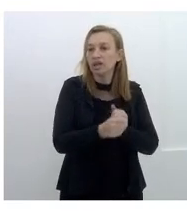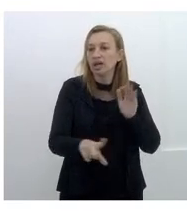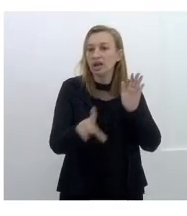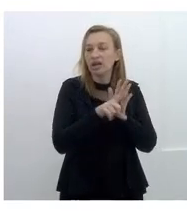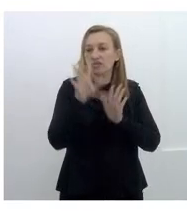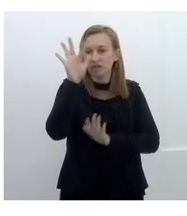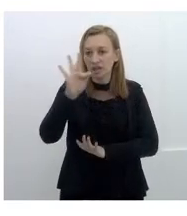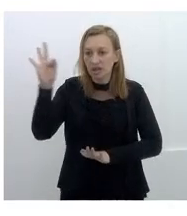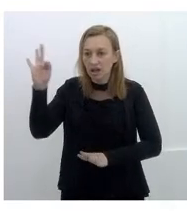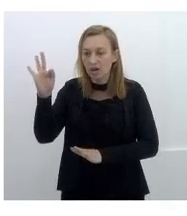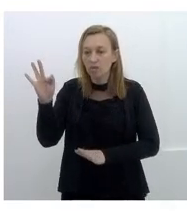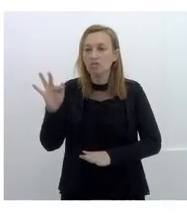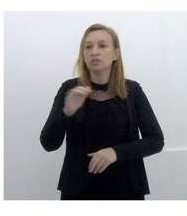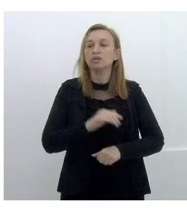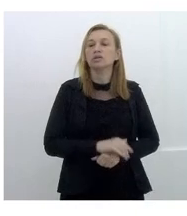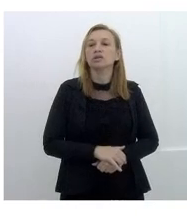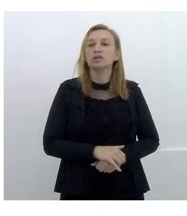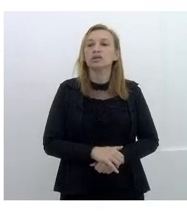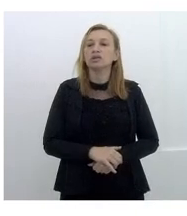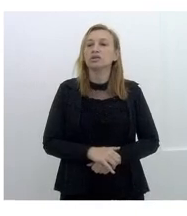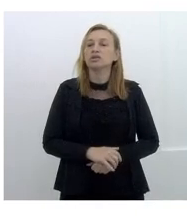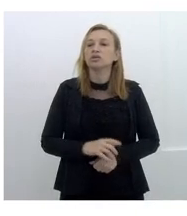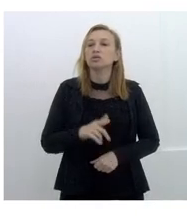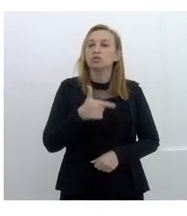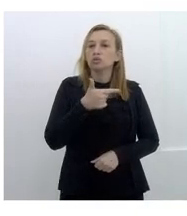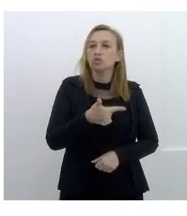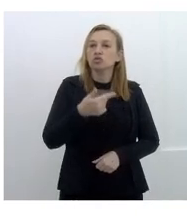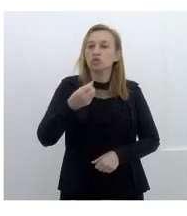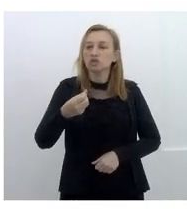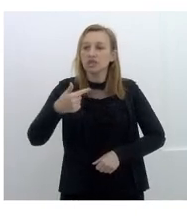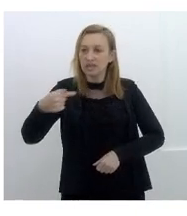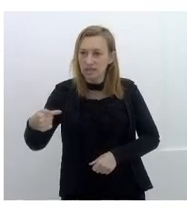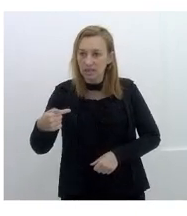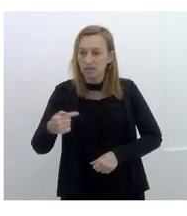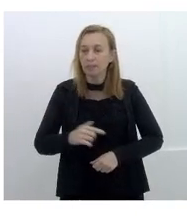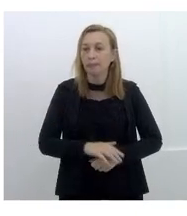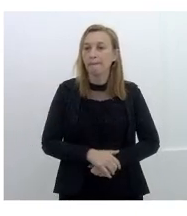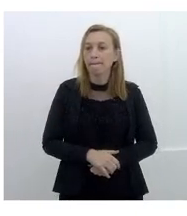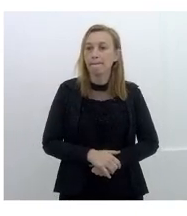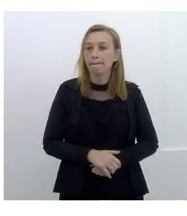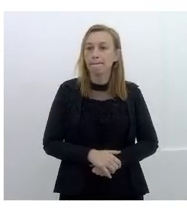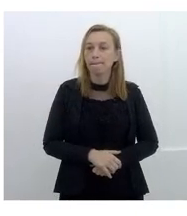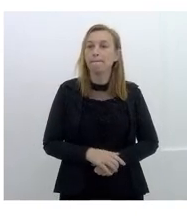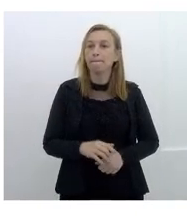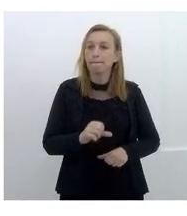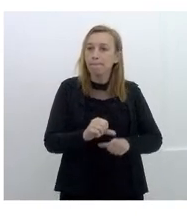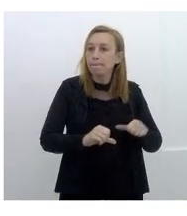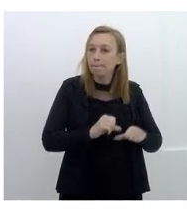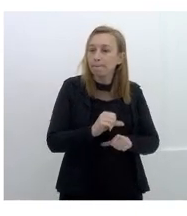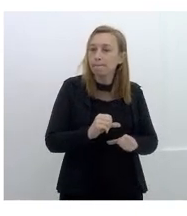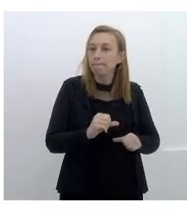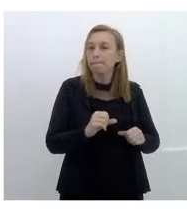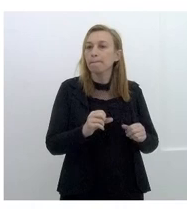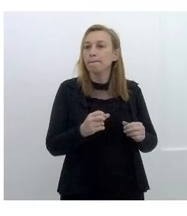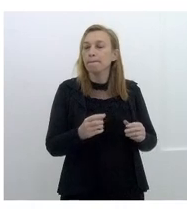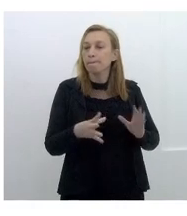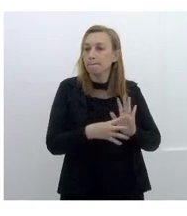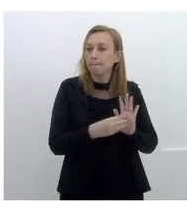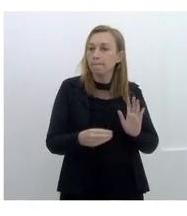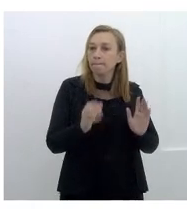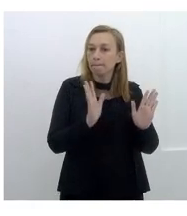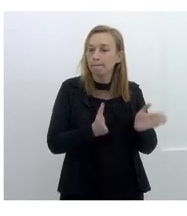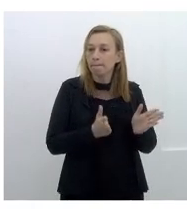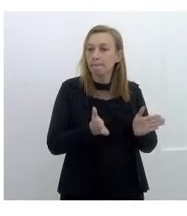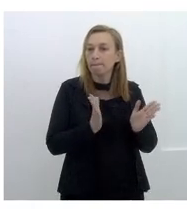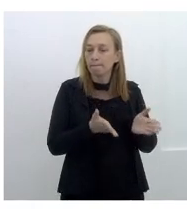Legislação Federal do regime geral desde 2017 tem uma mudança sem ano modelo né que hoje